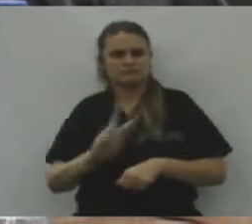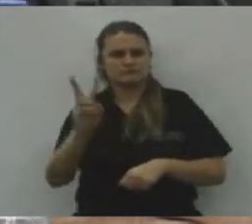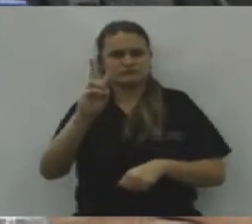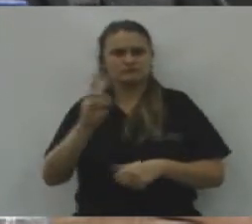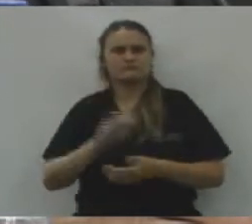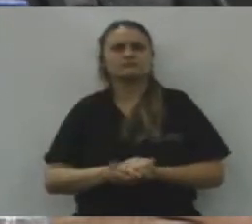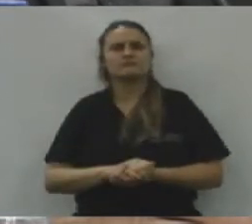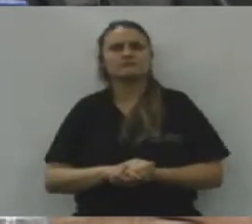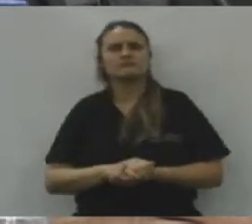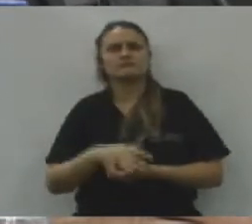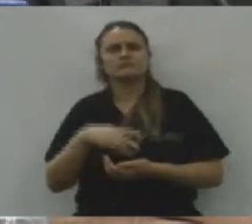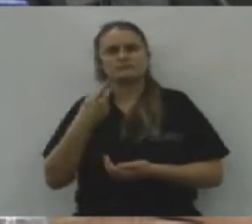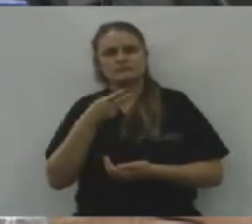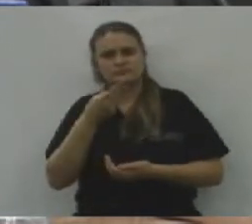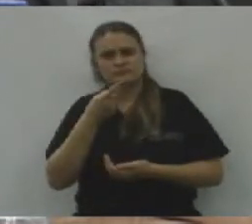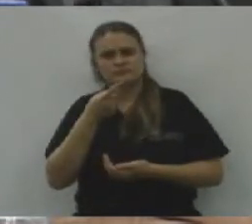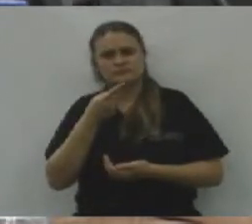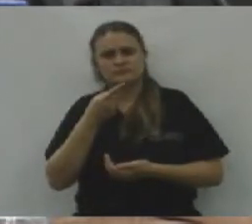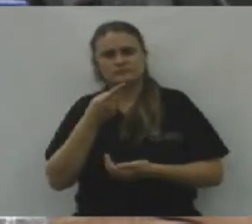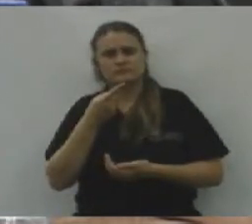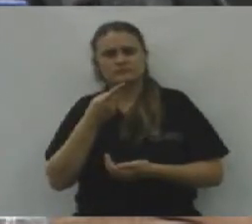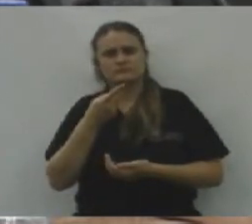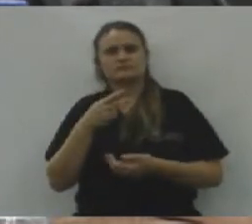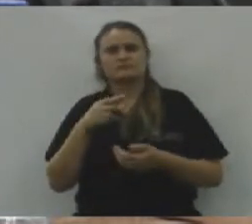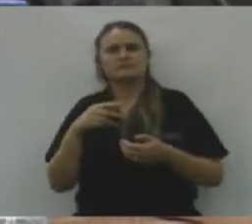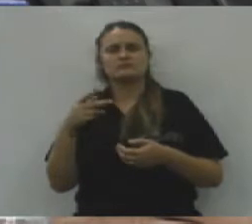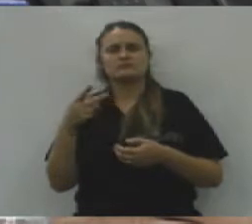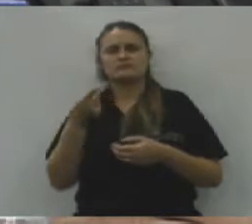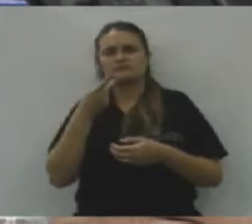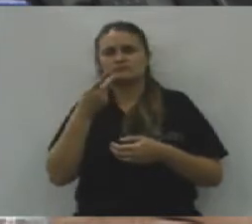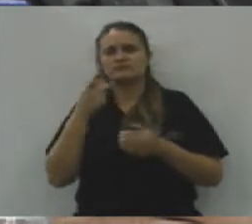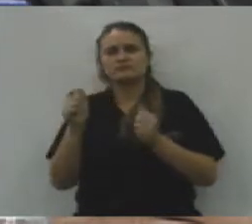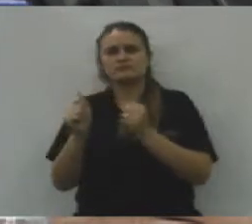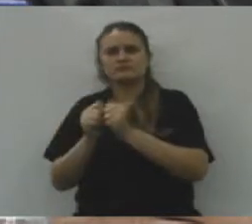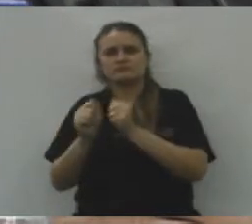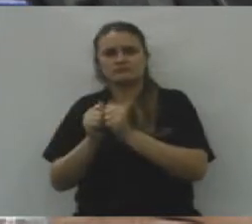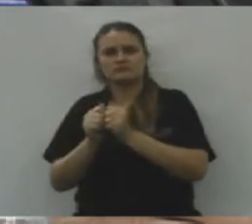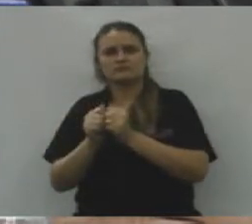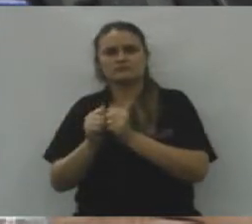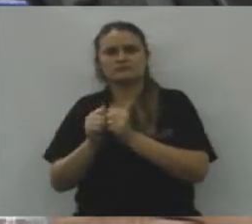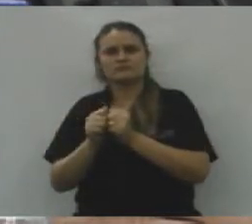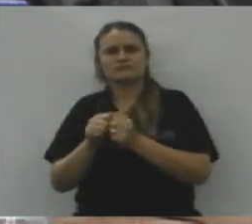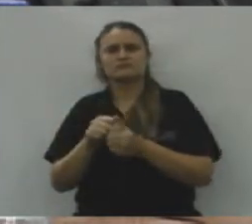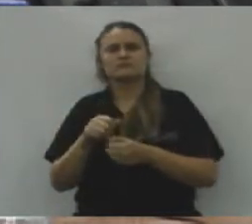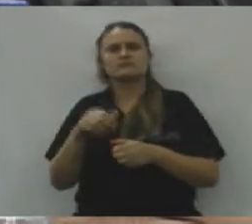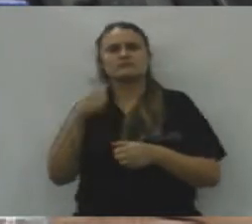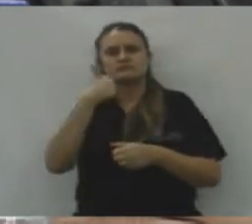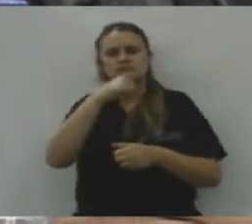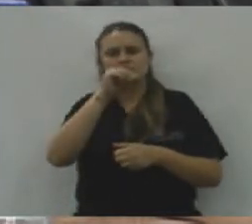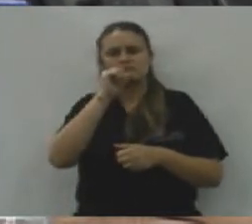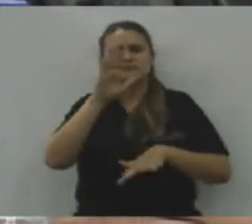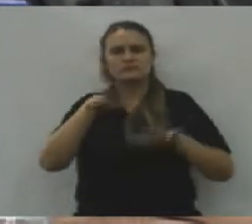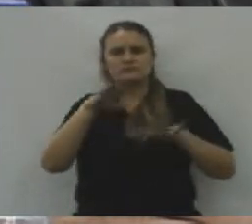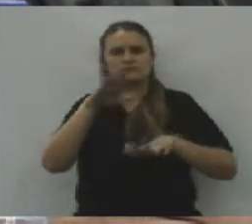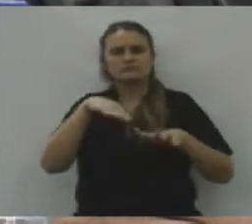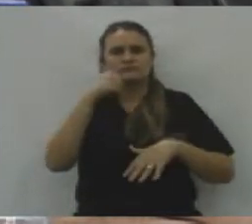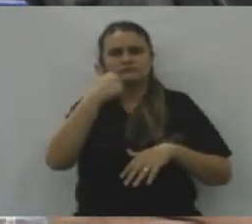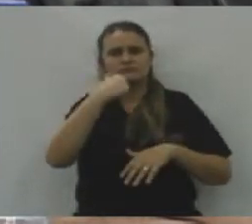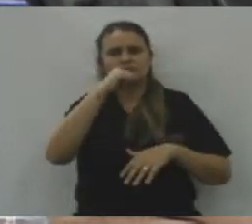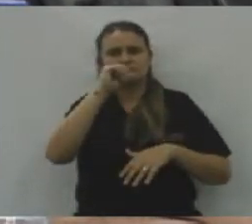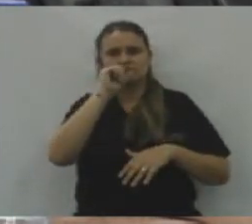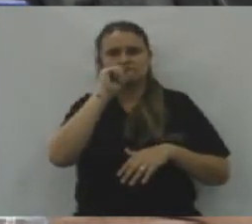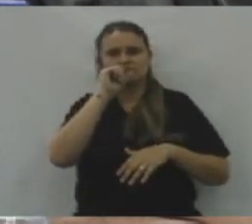para mim e você pela tua indicação também com ele também, sobre colocar também nas mães também, que hoje uma mãe, principalmente